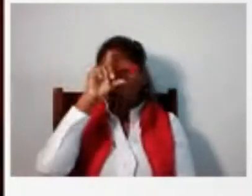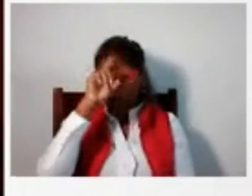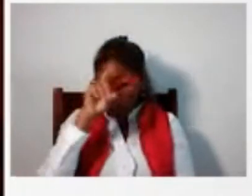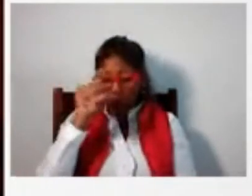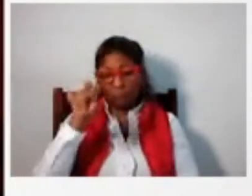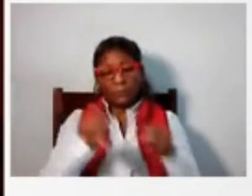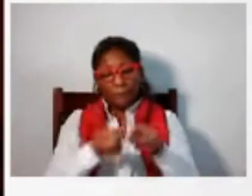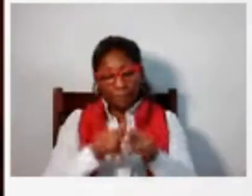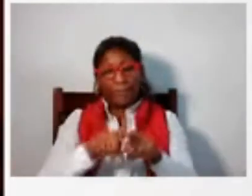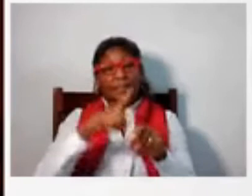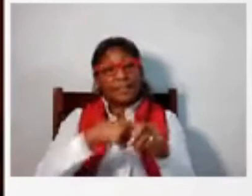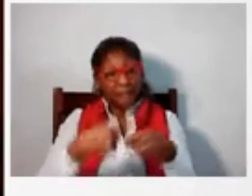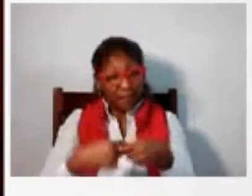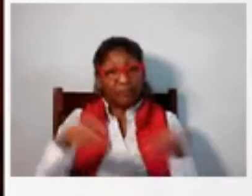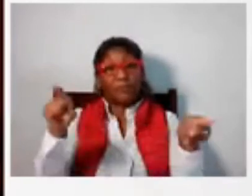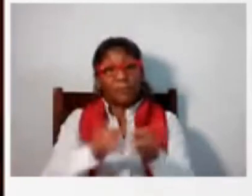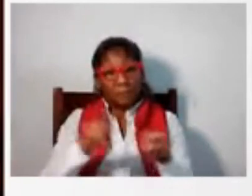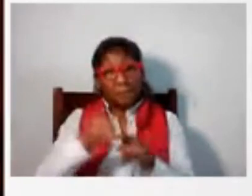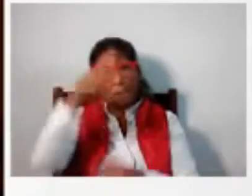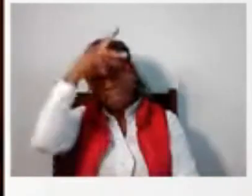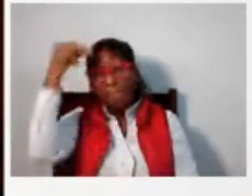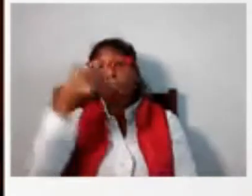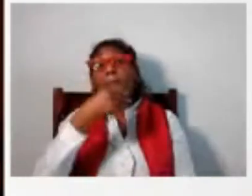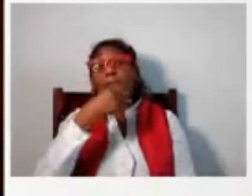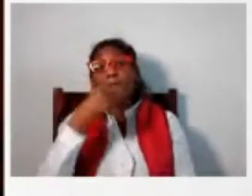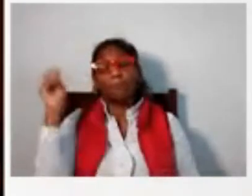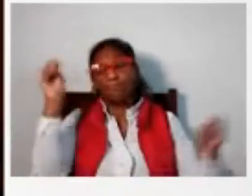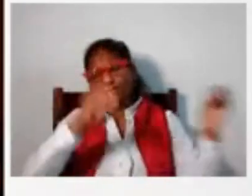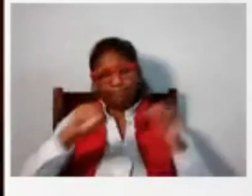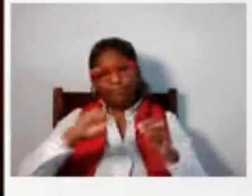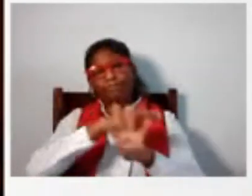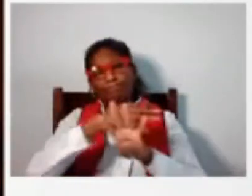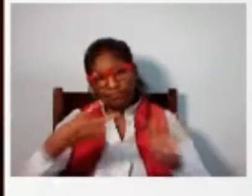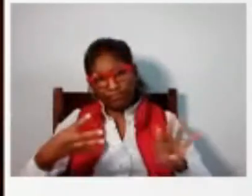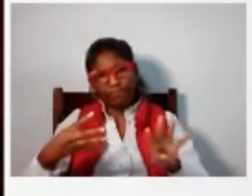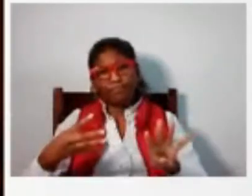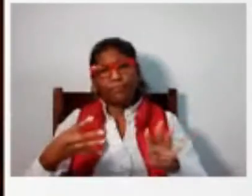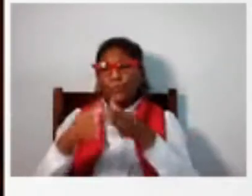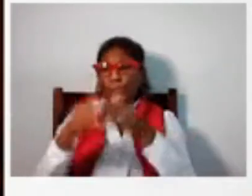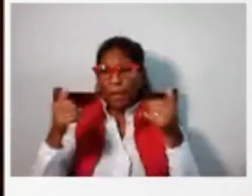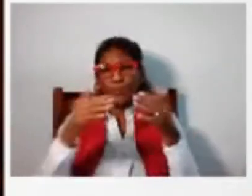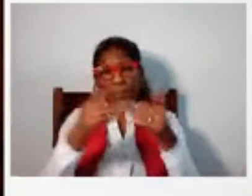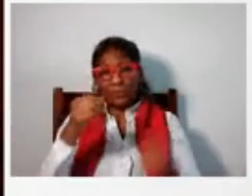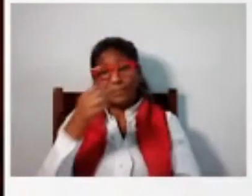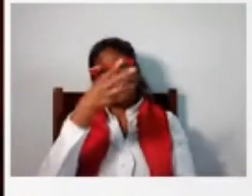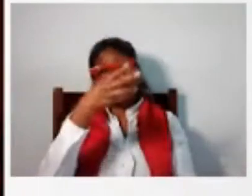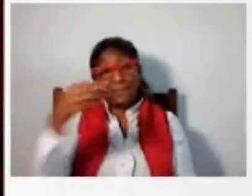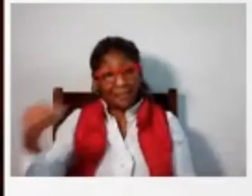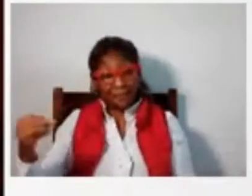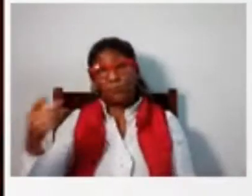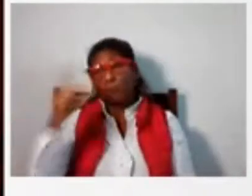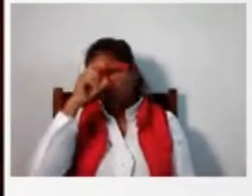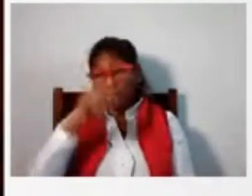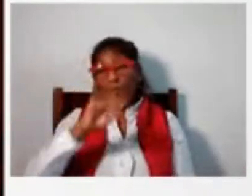precisamos dos dados corretos, nossa equipe faz checagem, rechecagem, mas a gente precisa, são 300 hospitais,